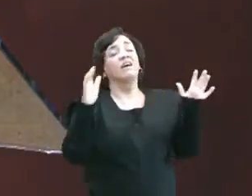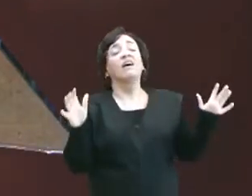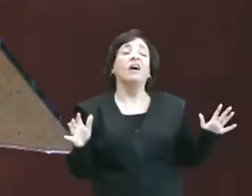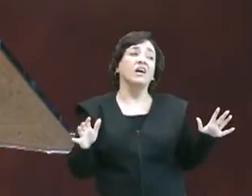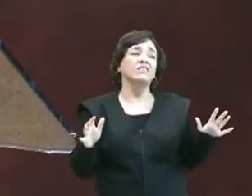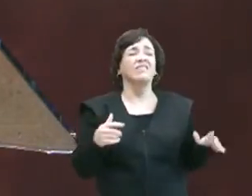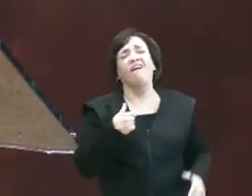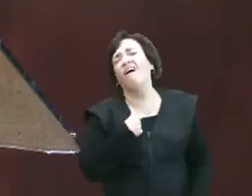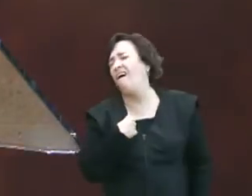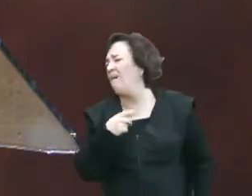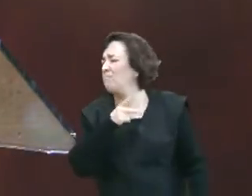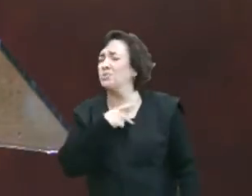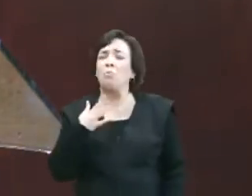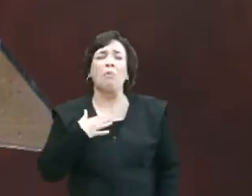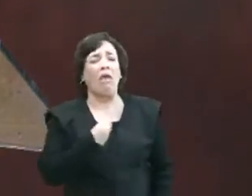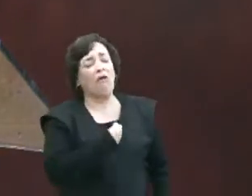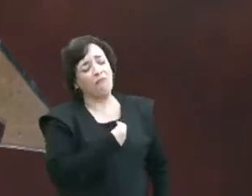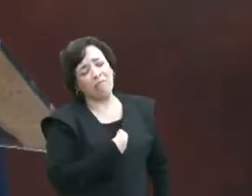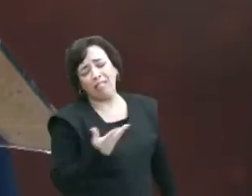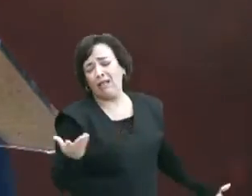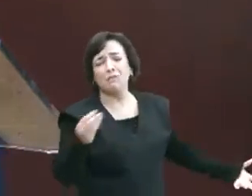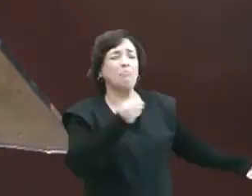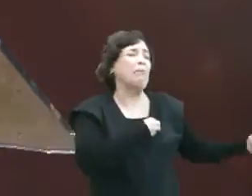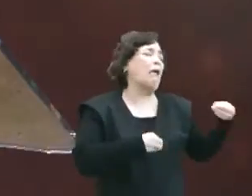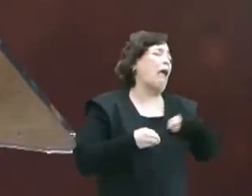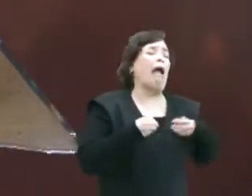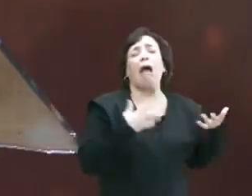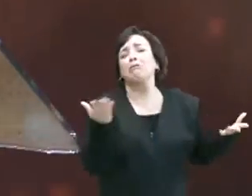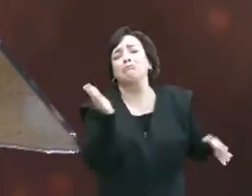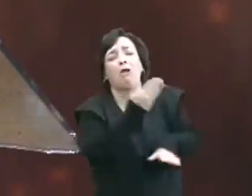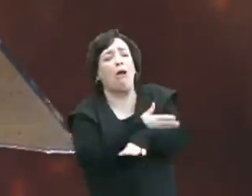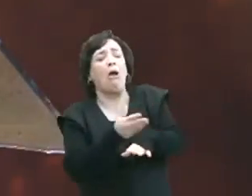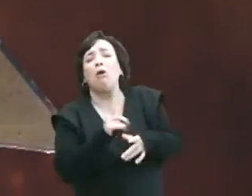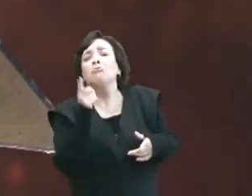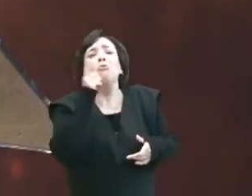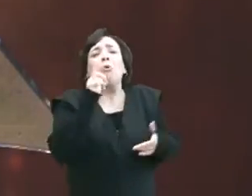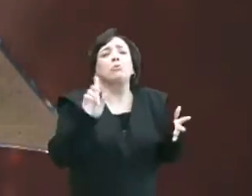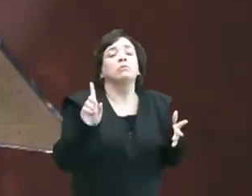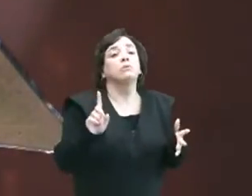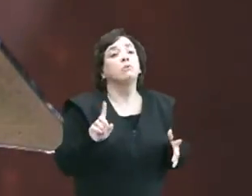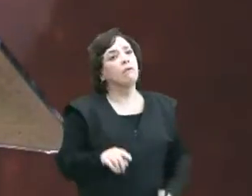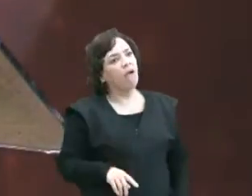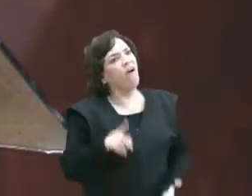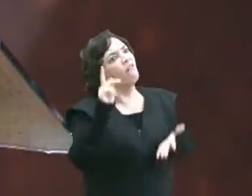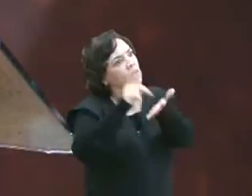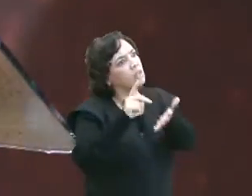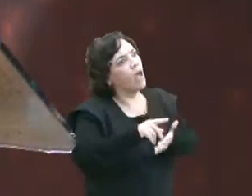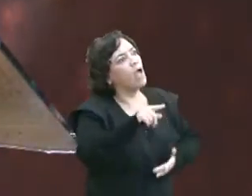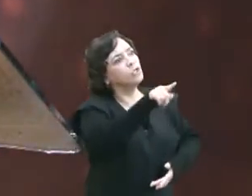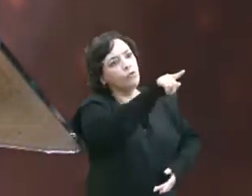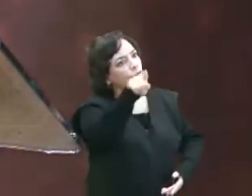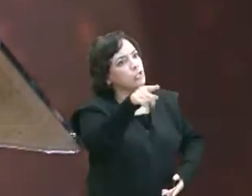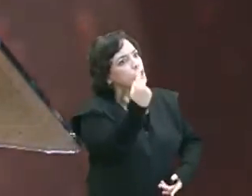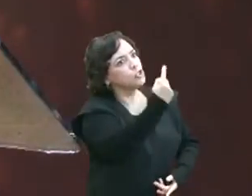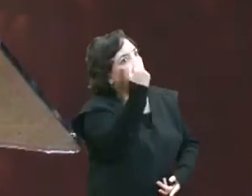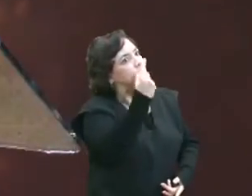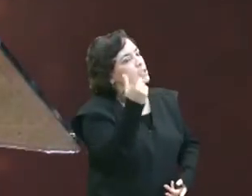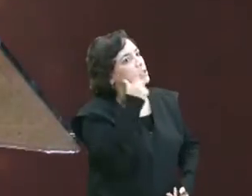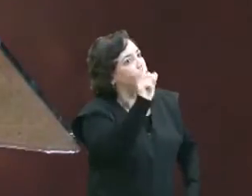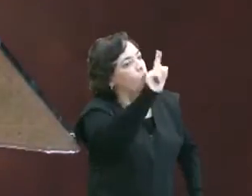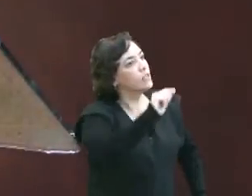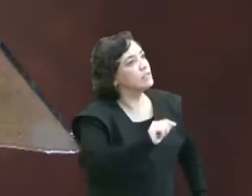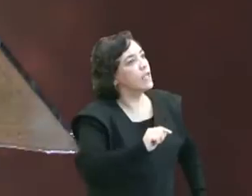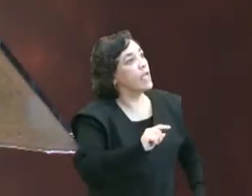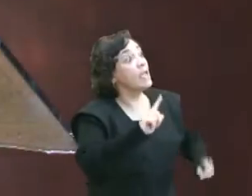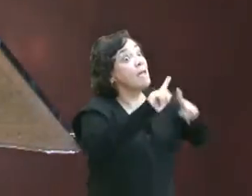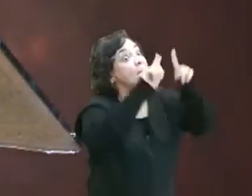consigo resolver problemas, pecados, maus hábitos. Deixa eu te dizer, você não consegue, nem eu. Isso só é possível quando a